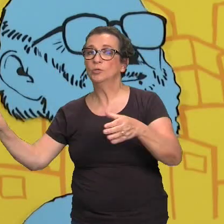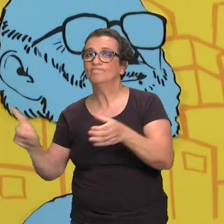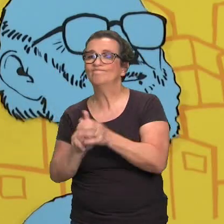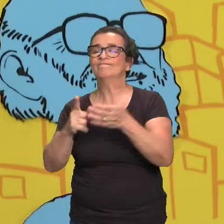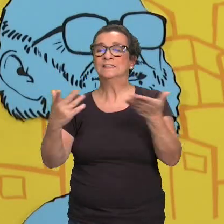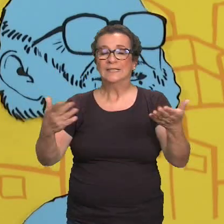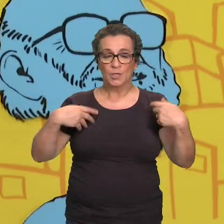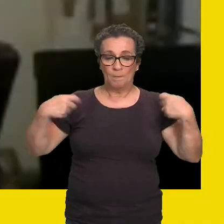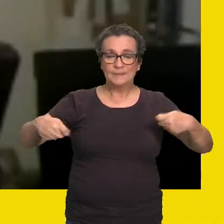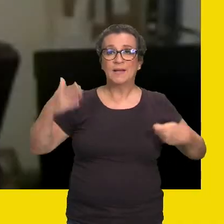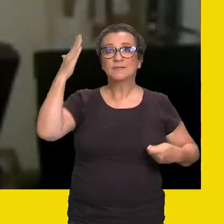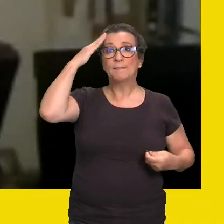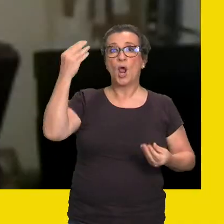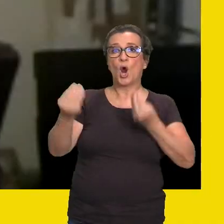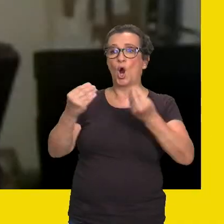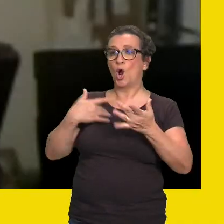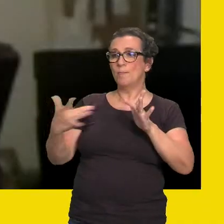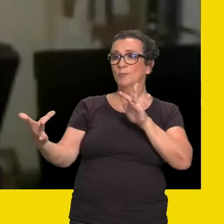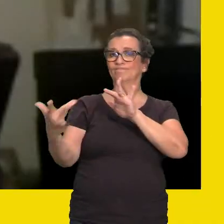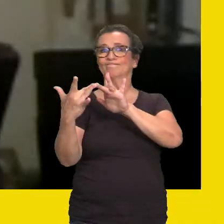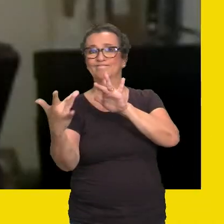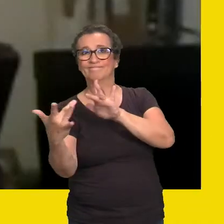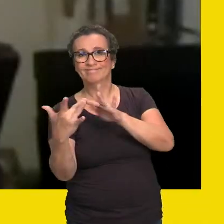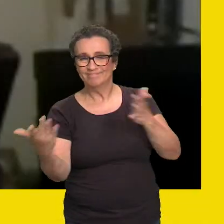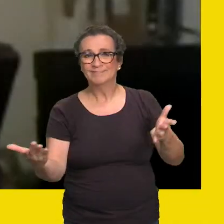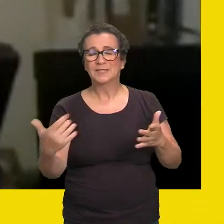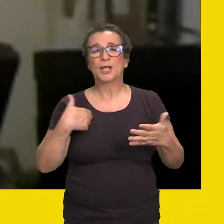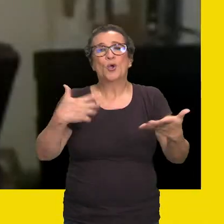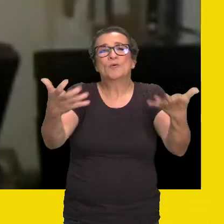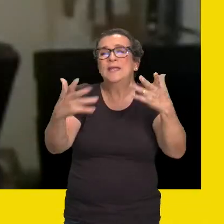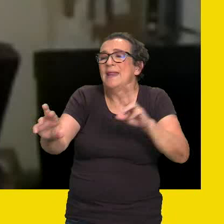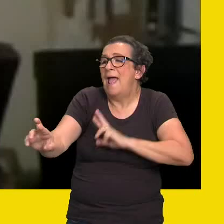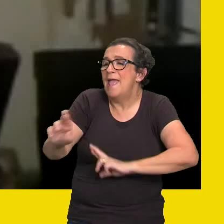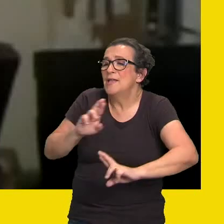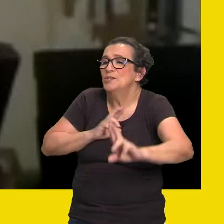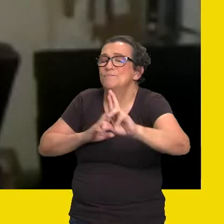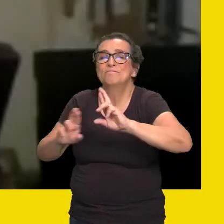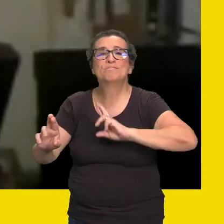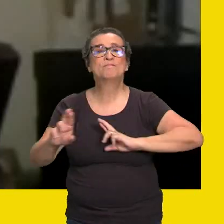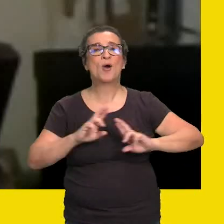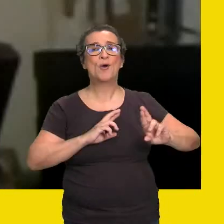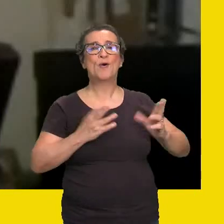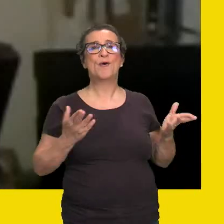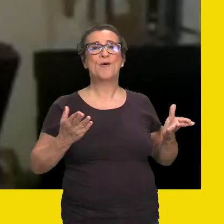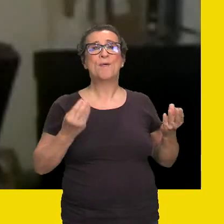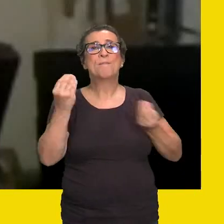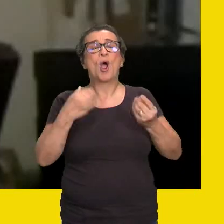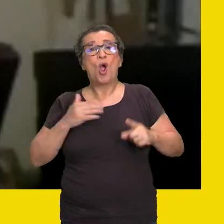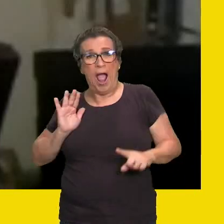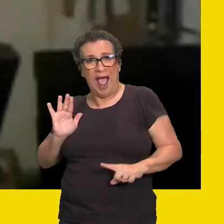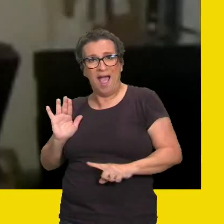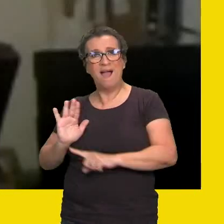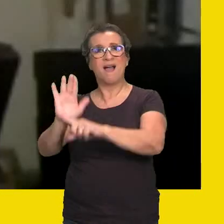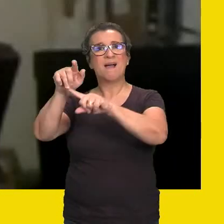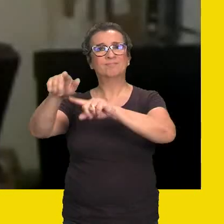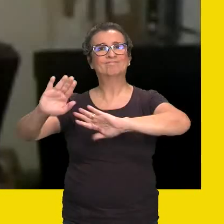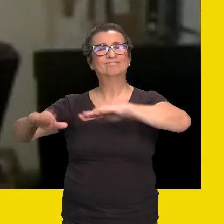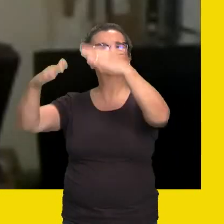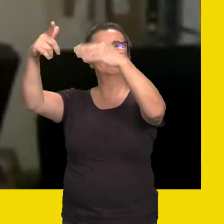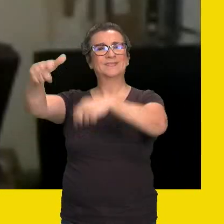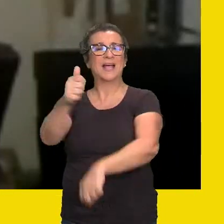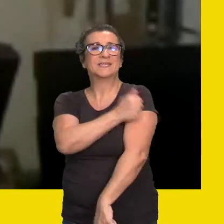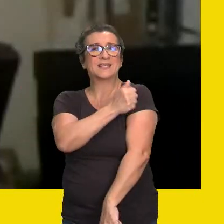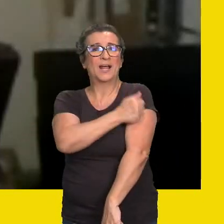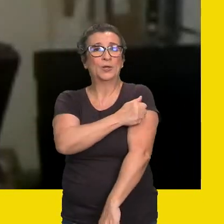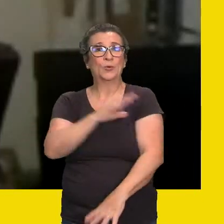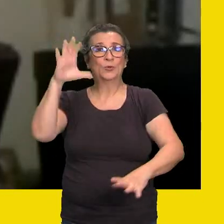precisava lidar com esse aluno. Eu queria ter respostas para ajudar esse aluno nesse desenvolvimento, nesse